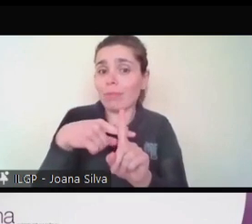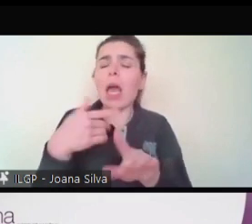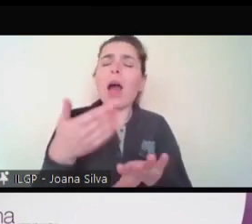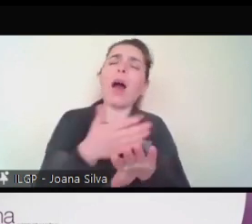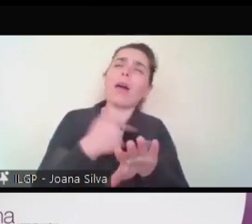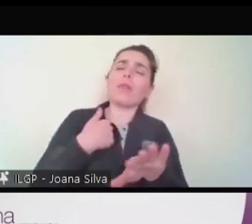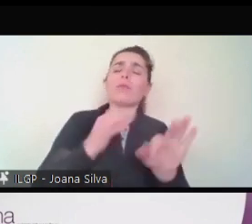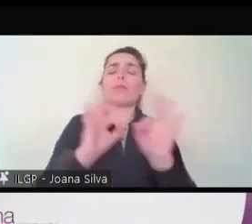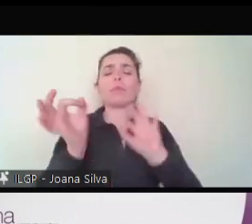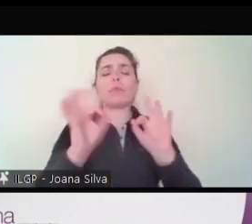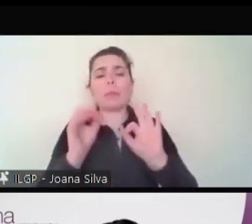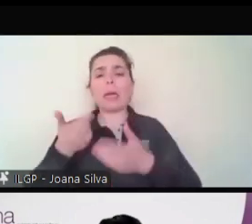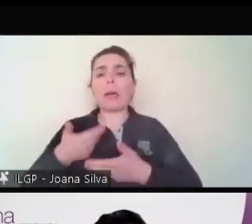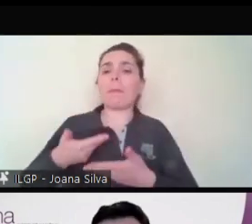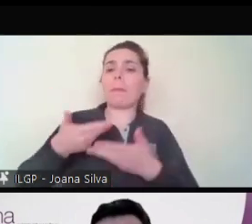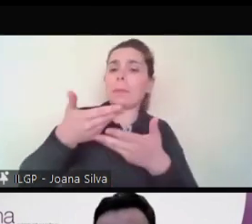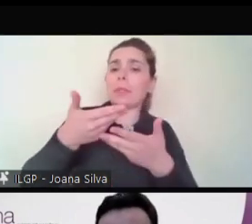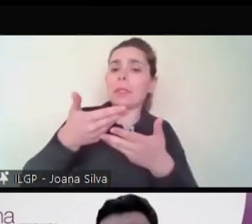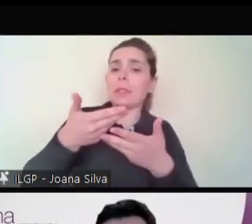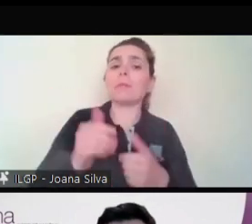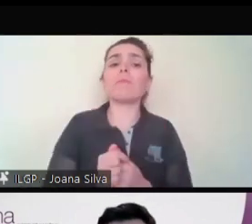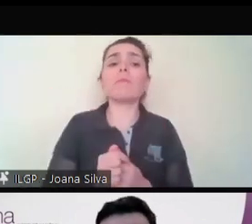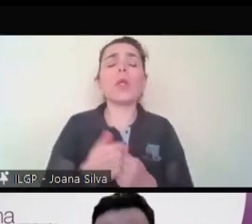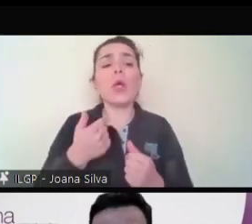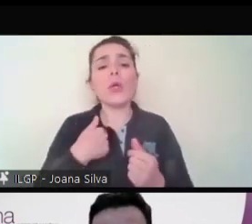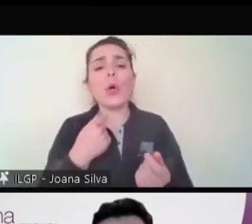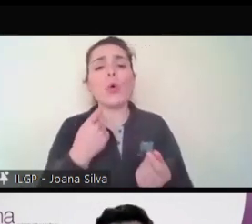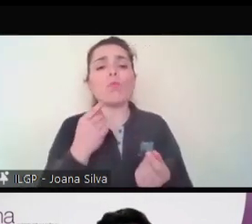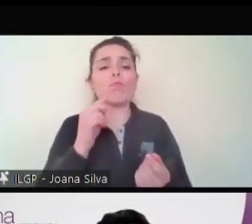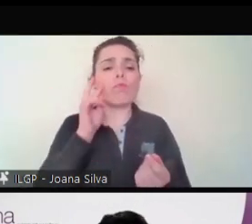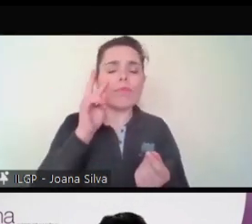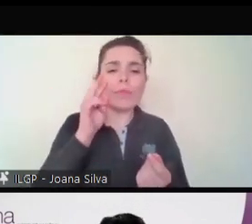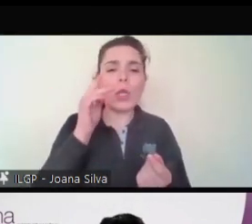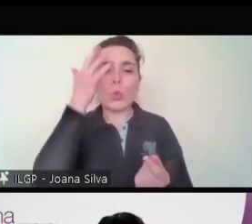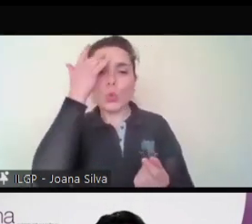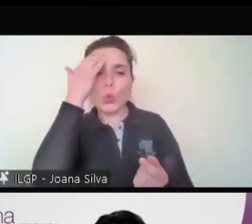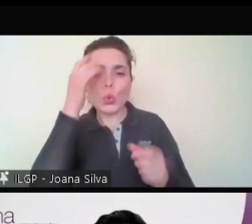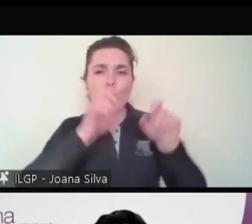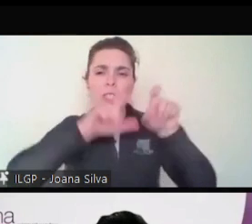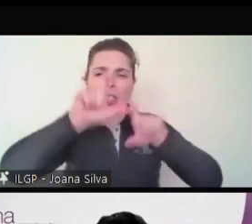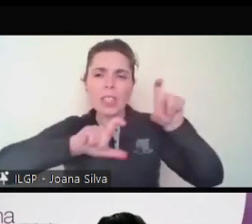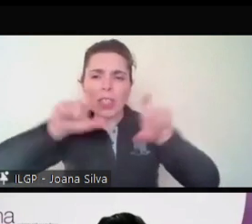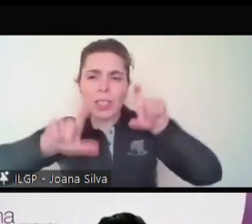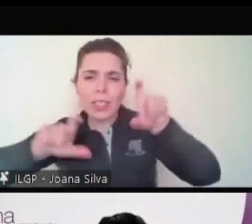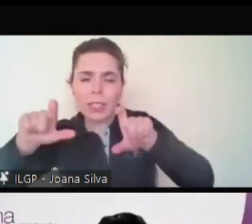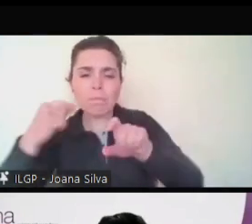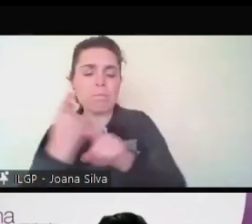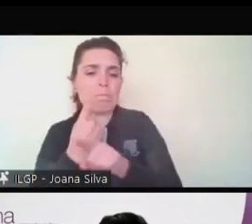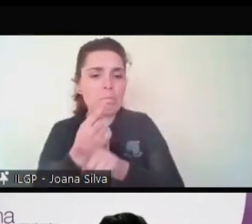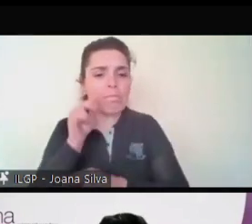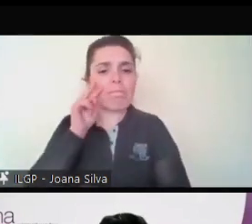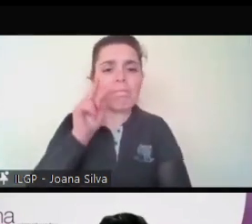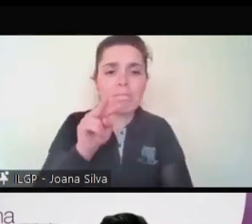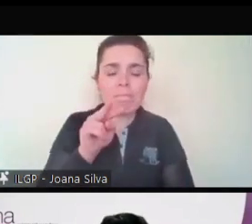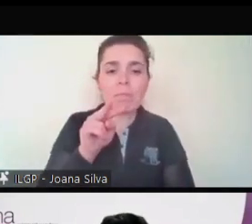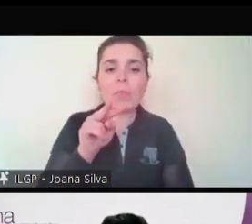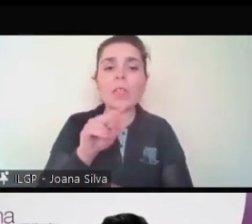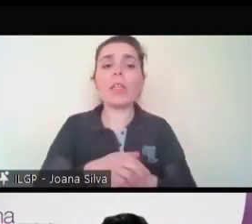fui atualizar alguns dos números que são públicos e, portanto, consultei o